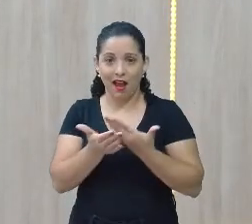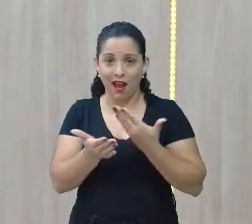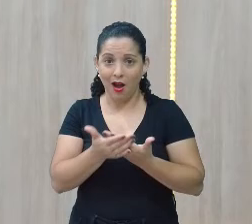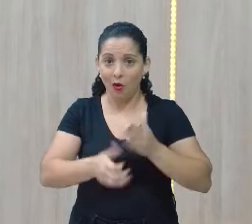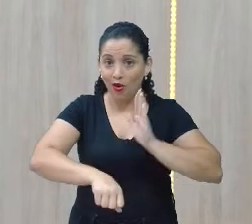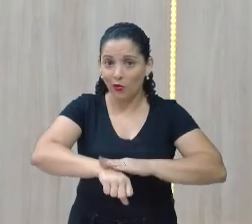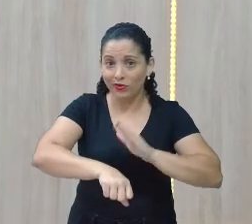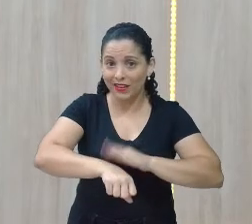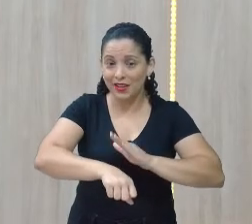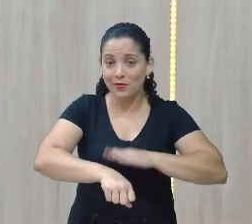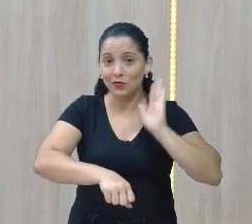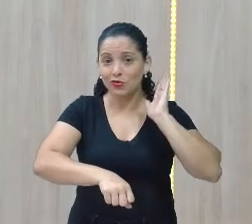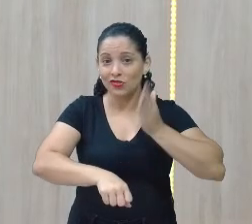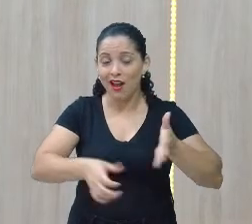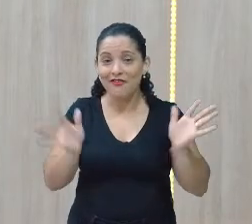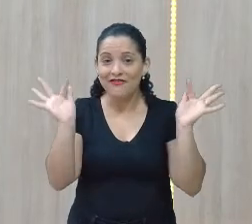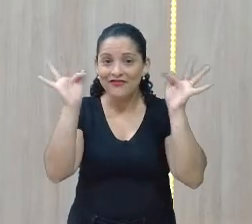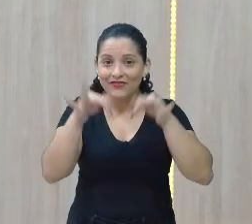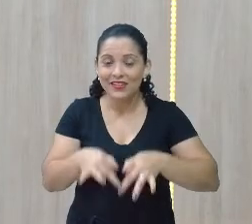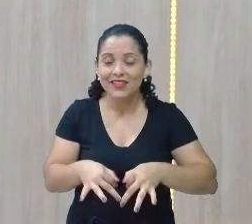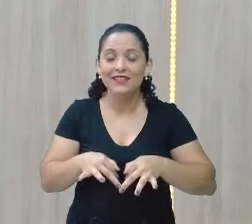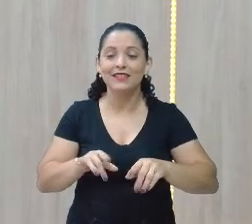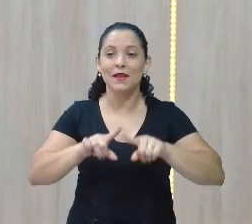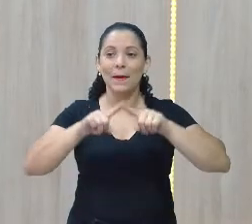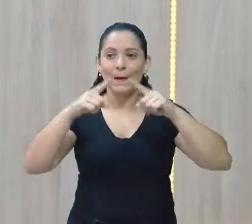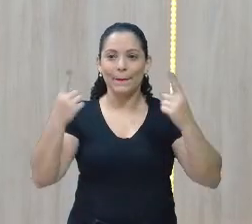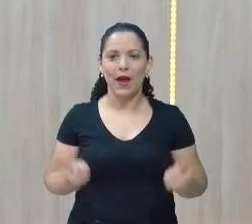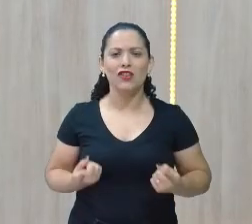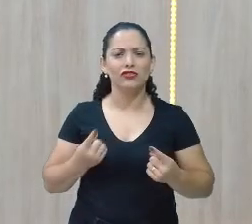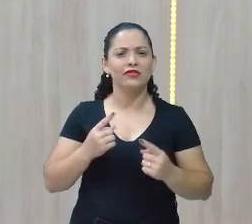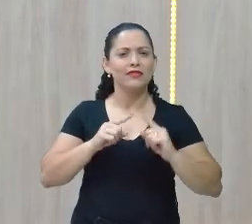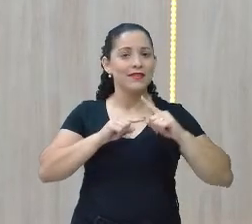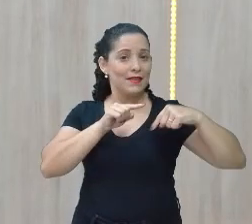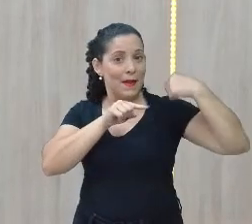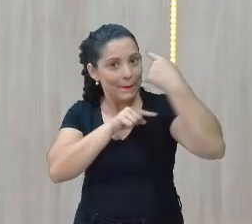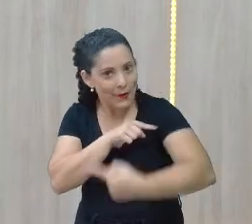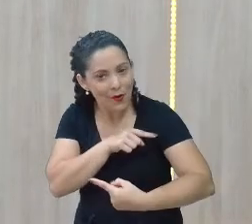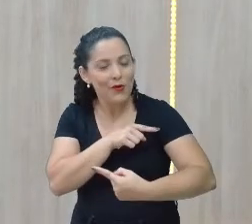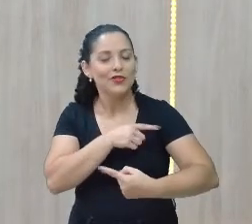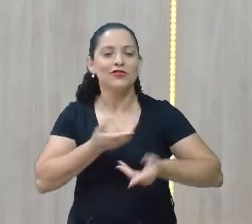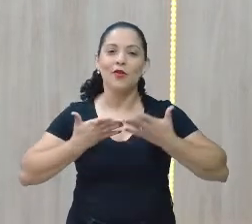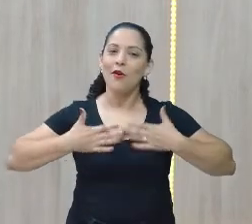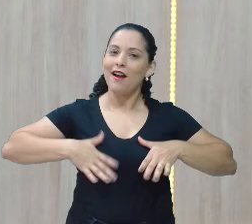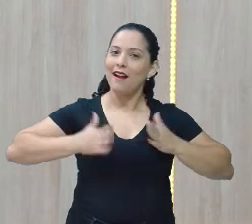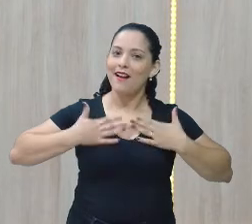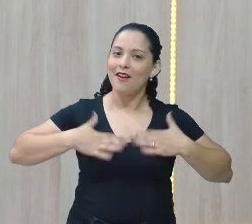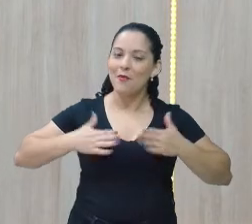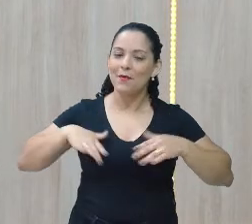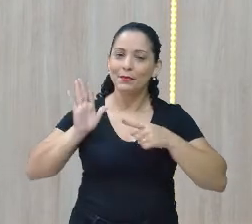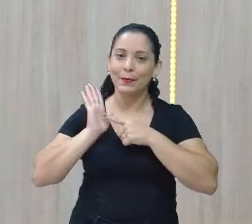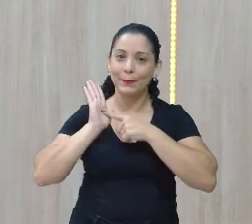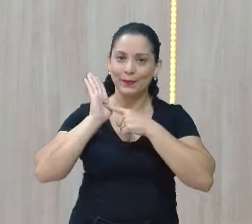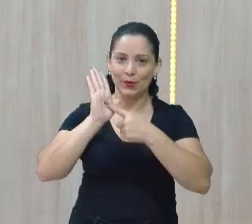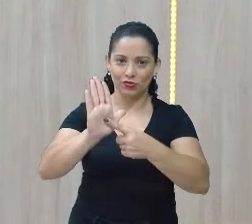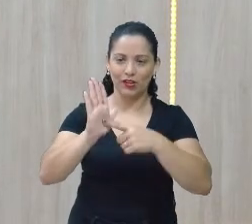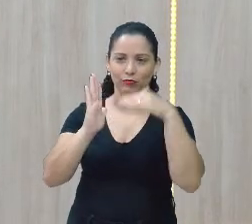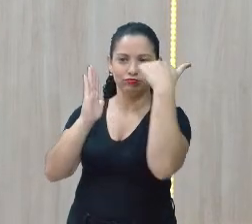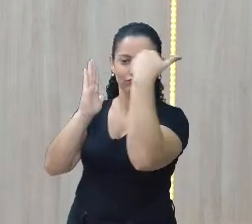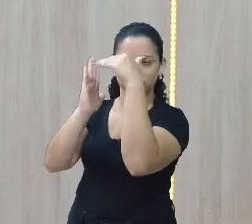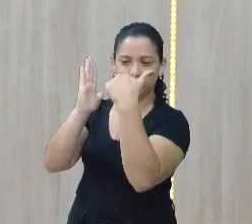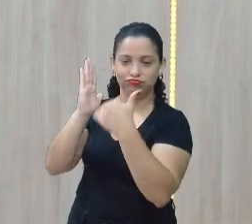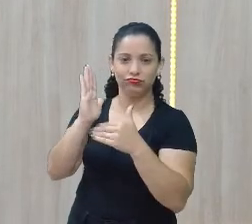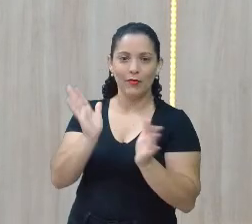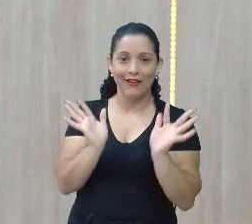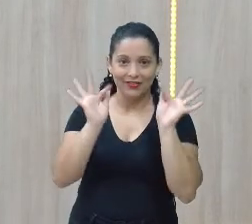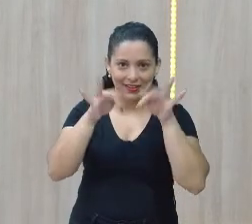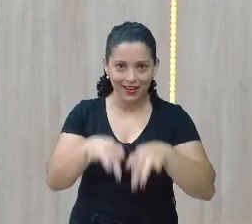nosso tempo estourou, mas aí eu gostaria muito que em outra oportunidade voltar aqui com mais calma e paciência até, para a gente poder terminar